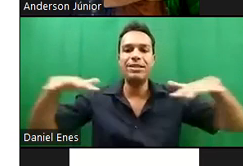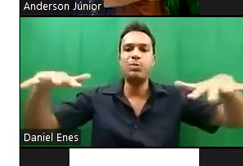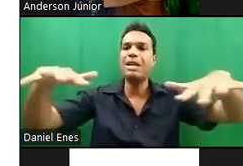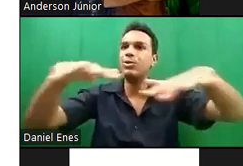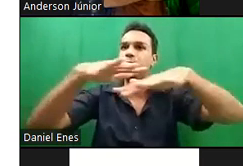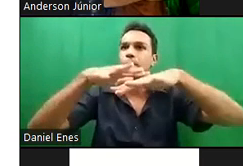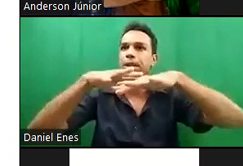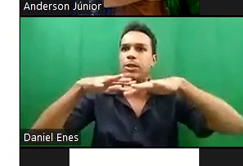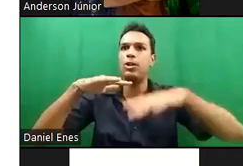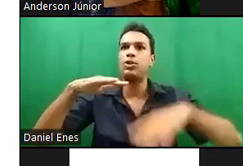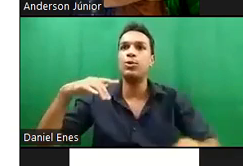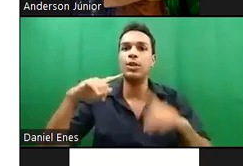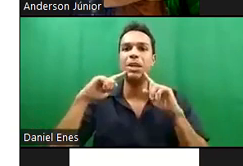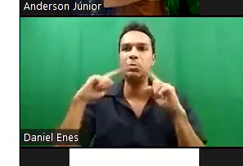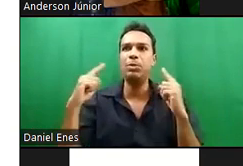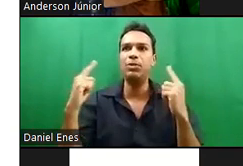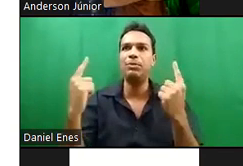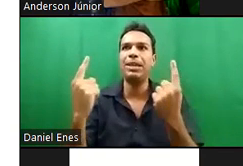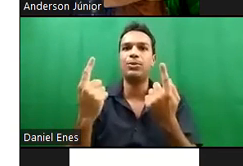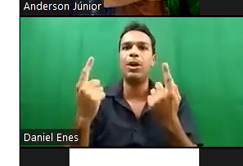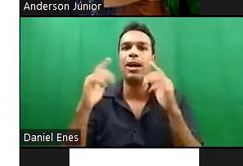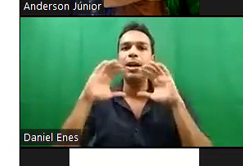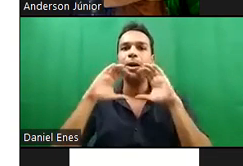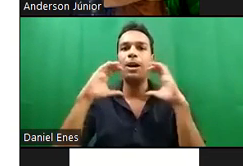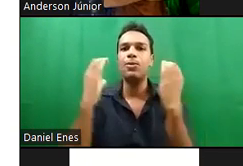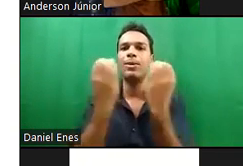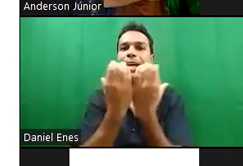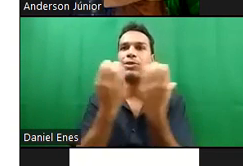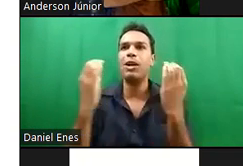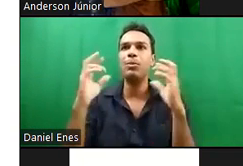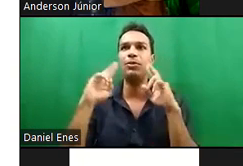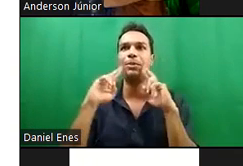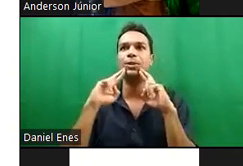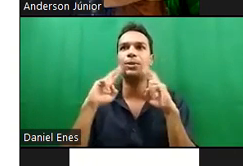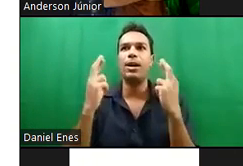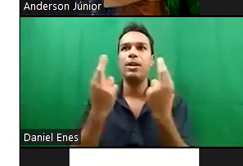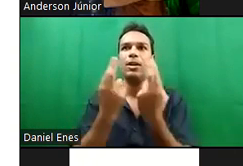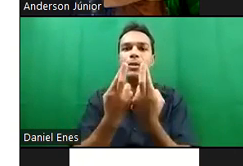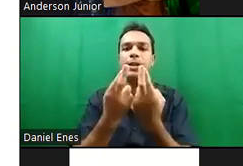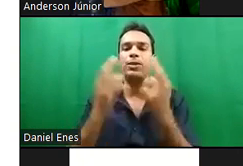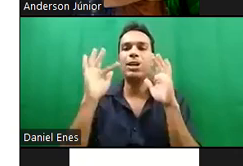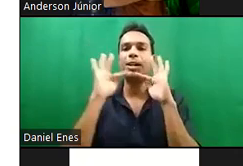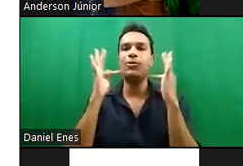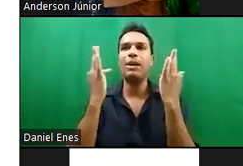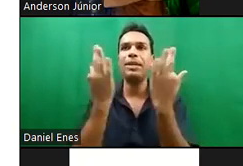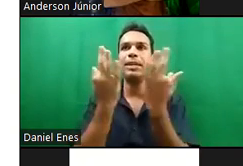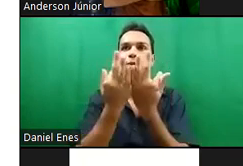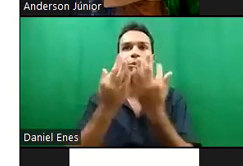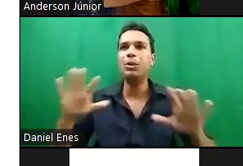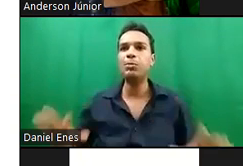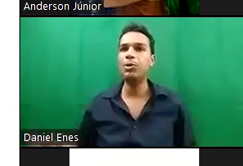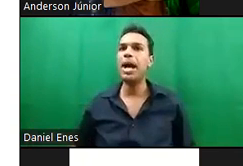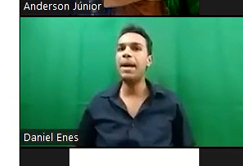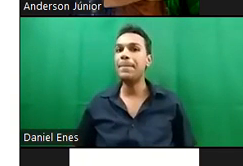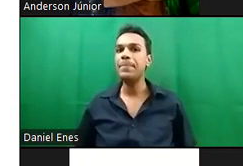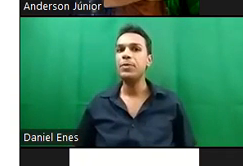corpo e esse espaço neutro aqui, ó. Estou usando o mesmo movimento, ó. Ó, congresso, olha o movimento, ó. Reunião, família, tudo no